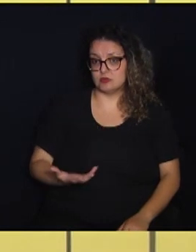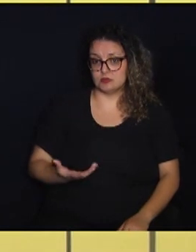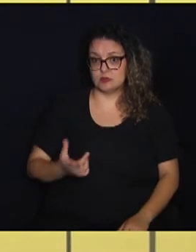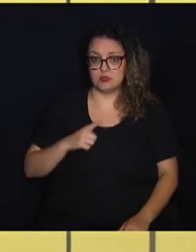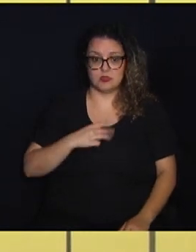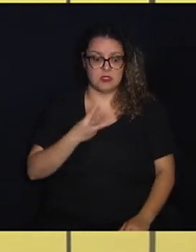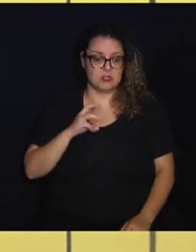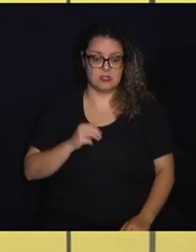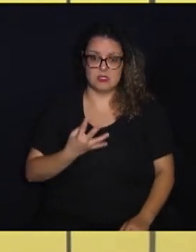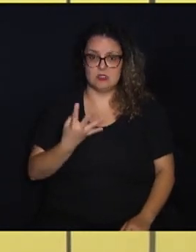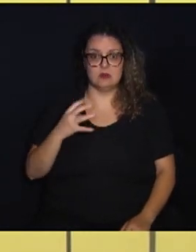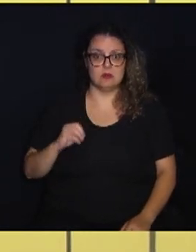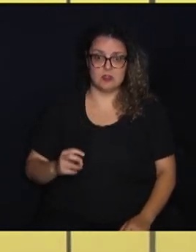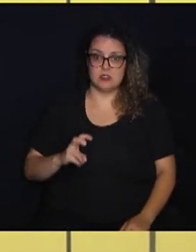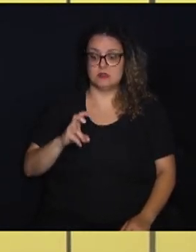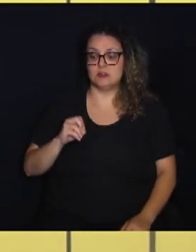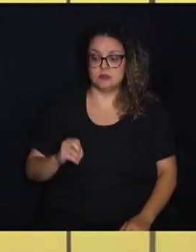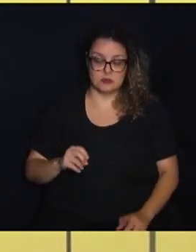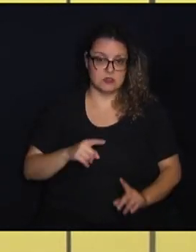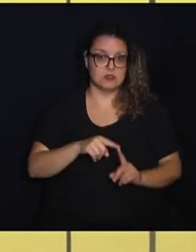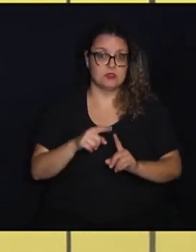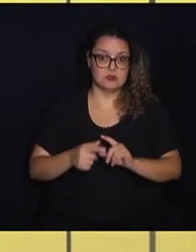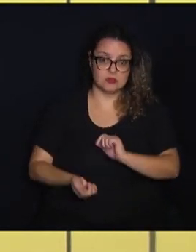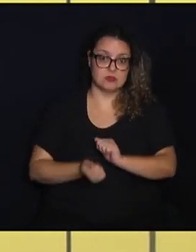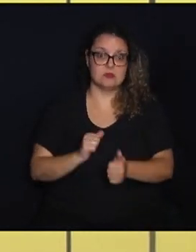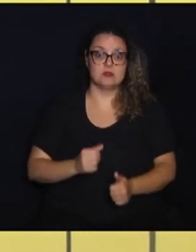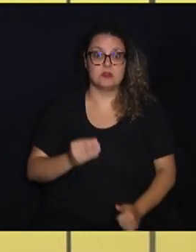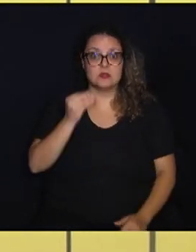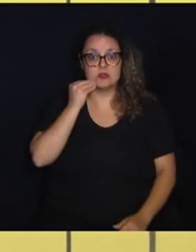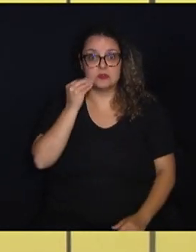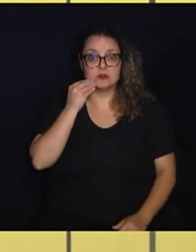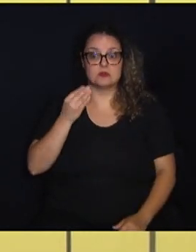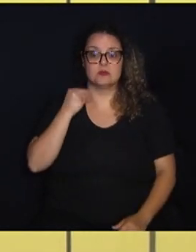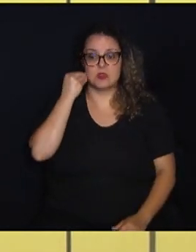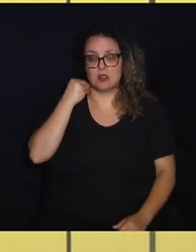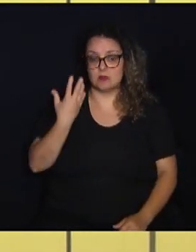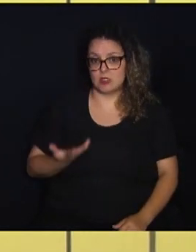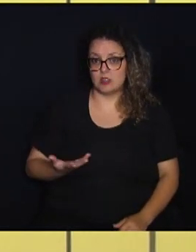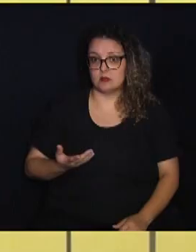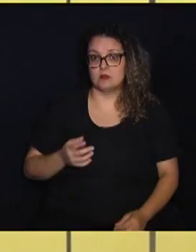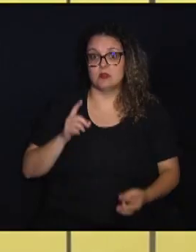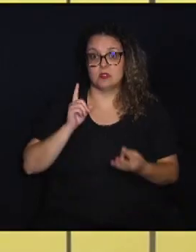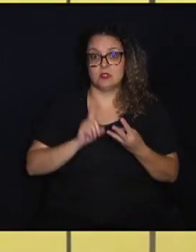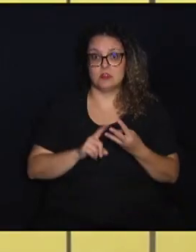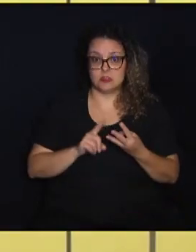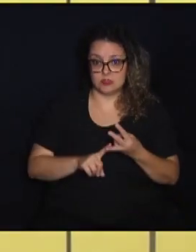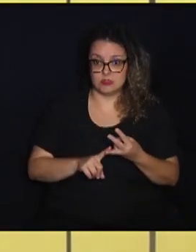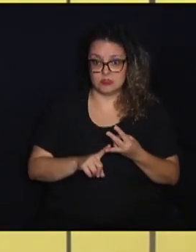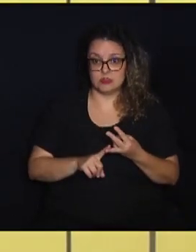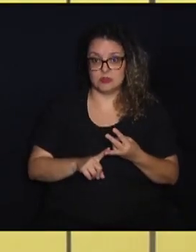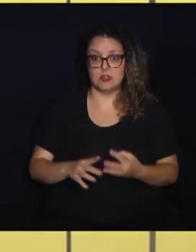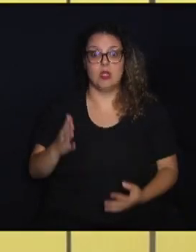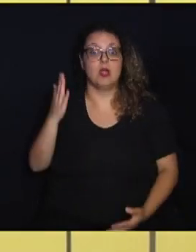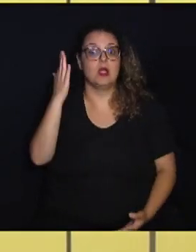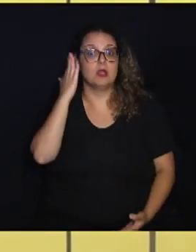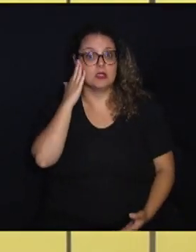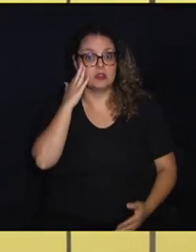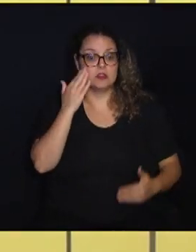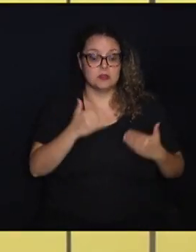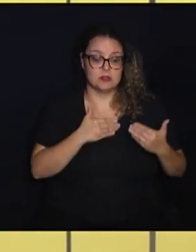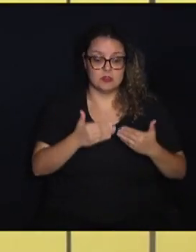30, 40, às vezes 50 modalidades diferentes para a gente experimentar. E a terceira é entender o